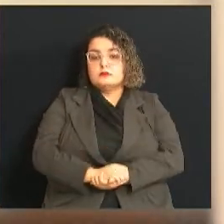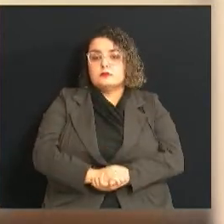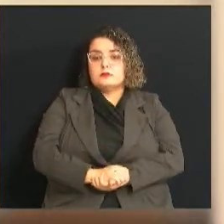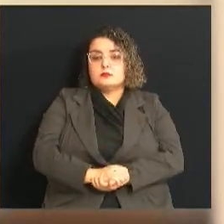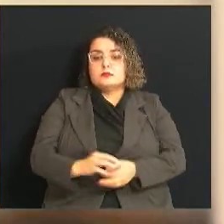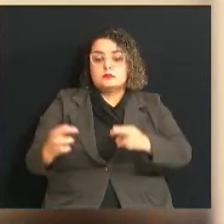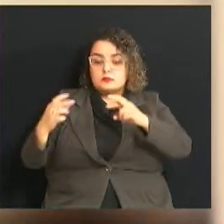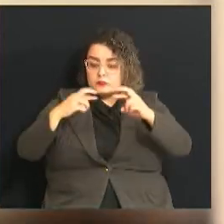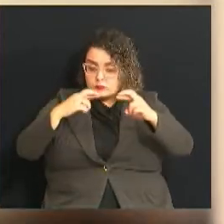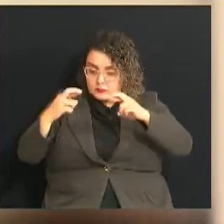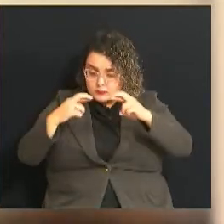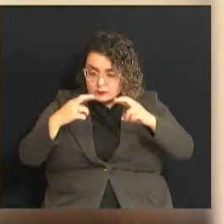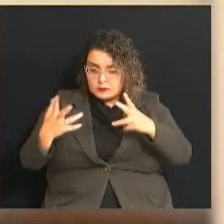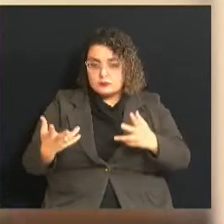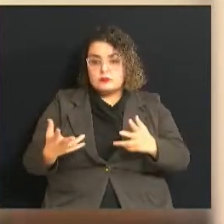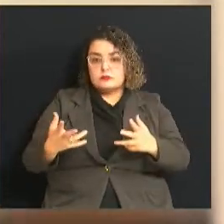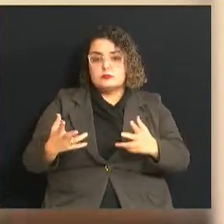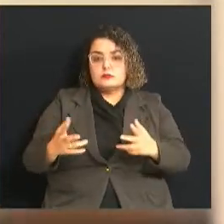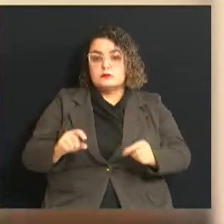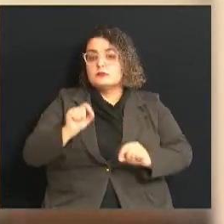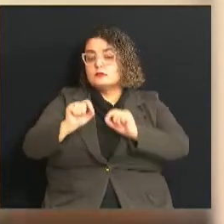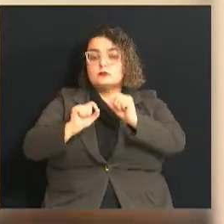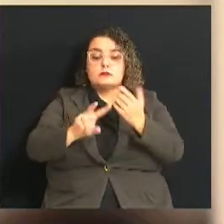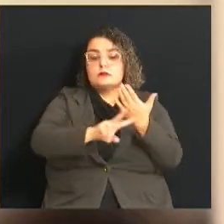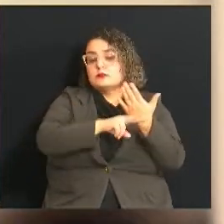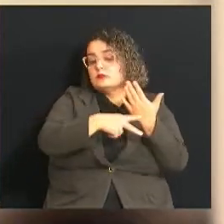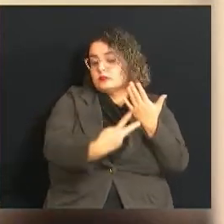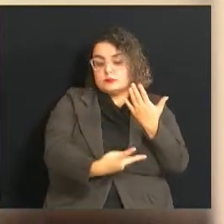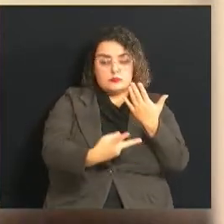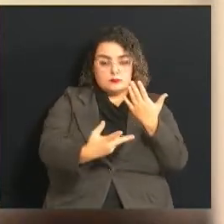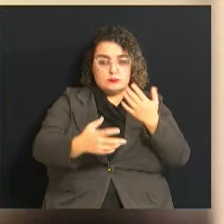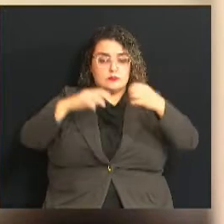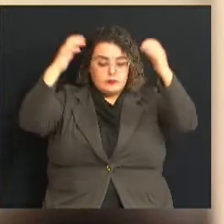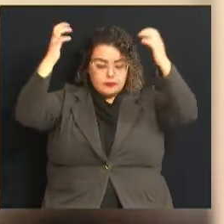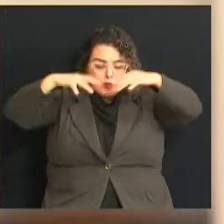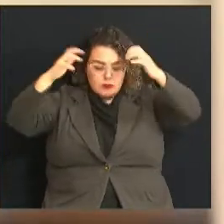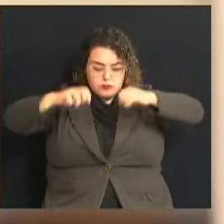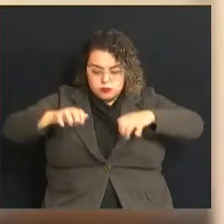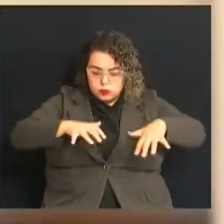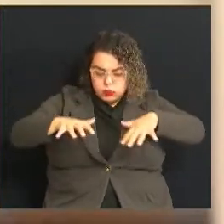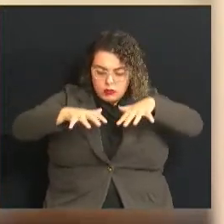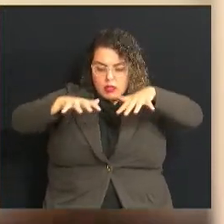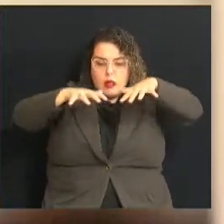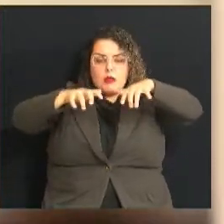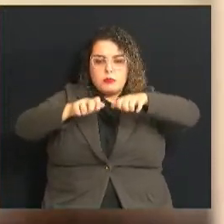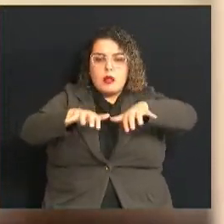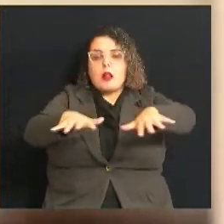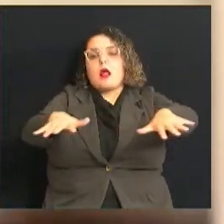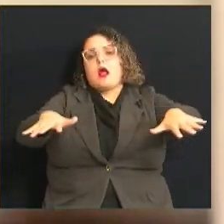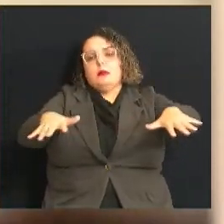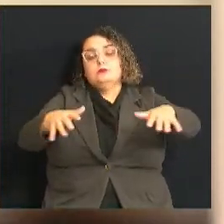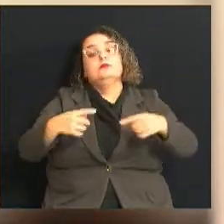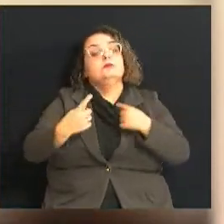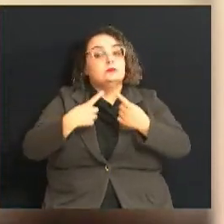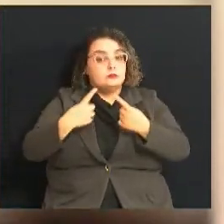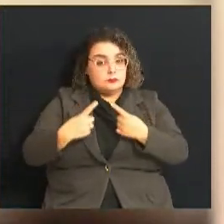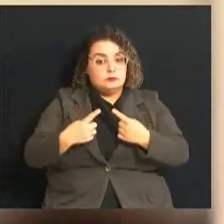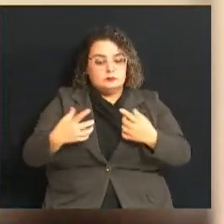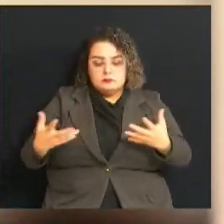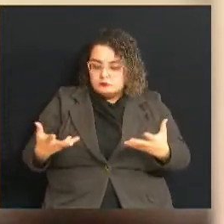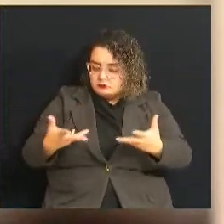análise dos efeitos de enchentes, inundações. E o diálogo foi muito rico,